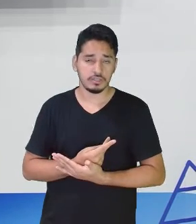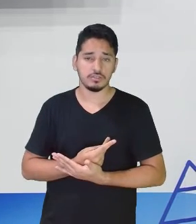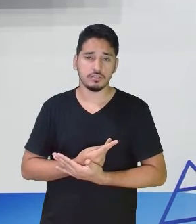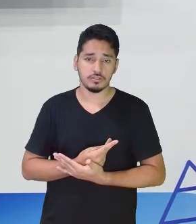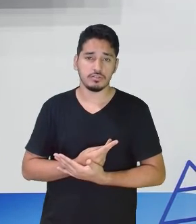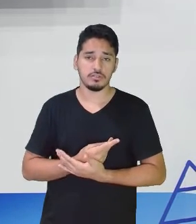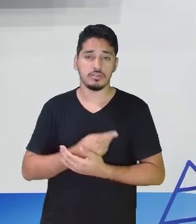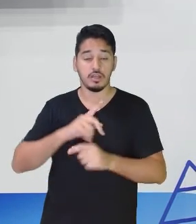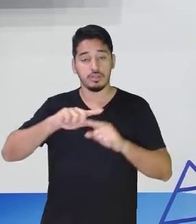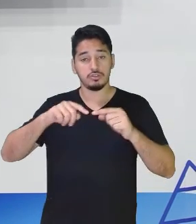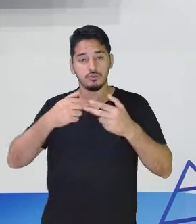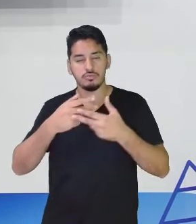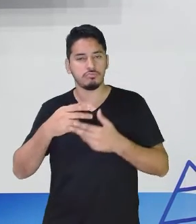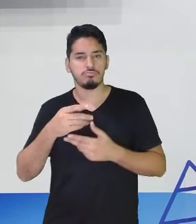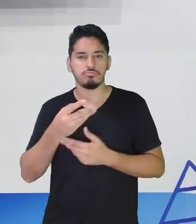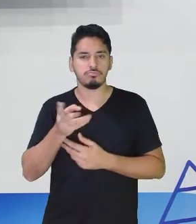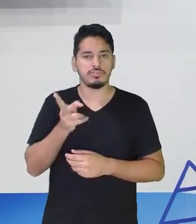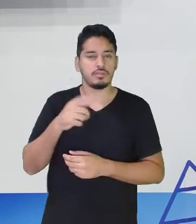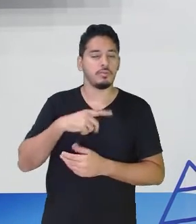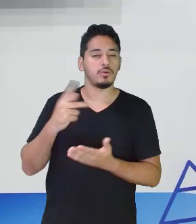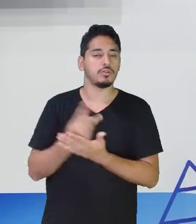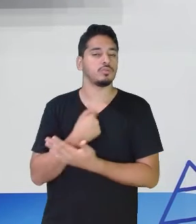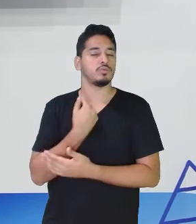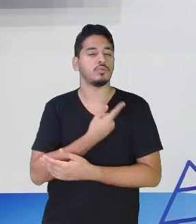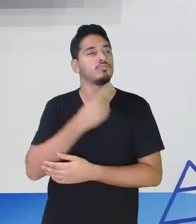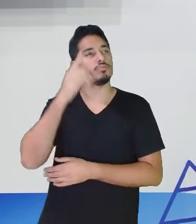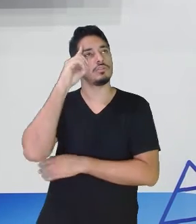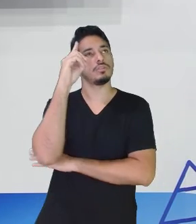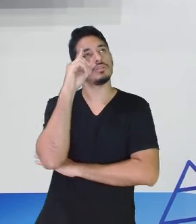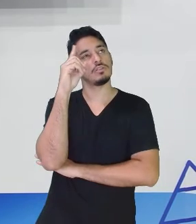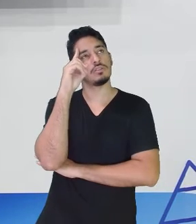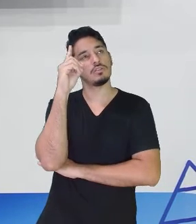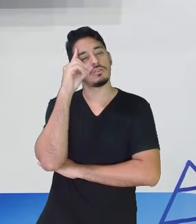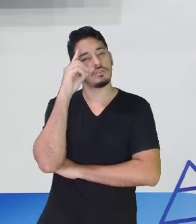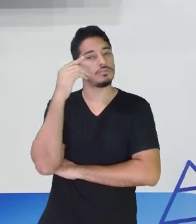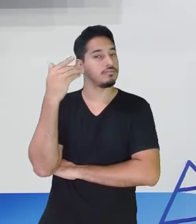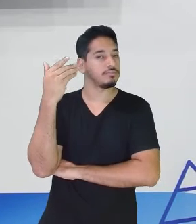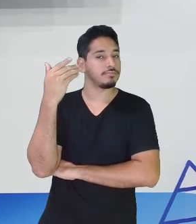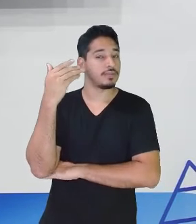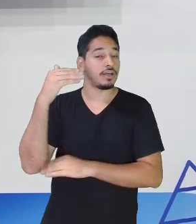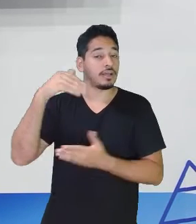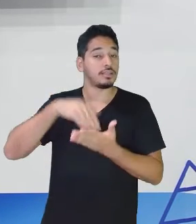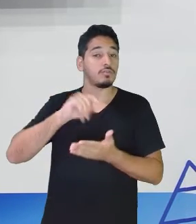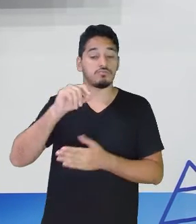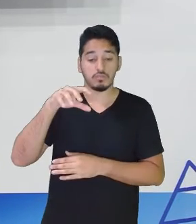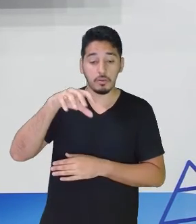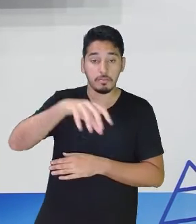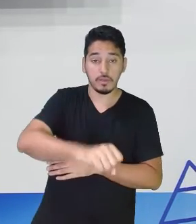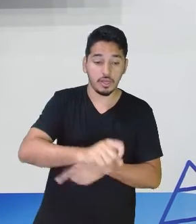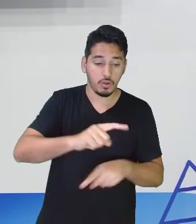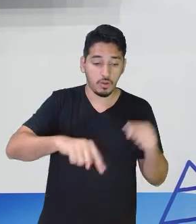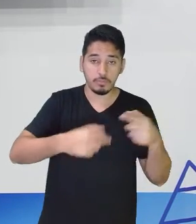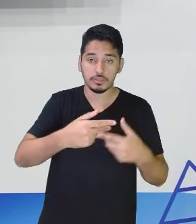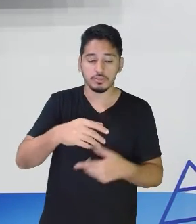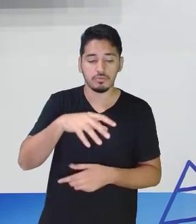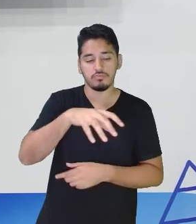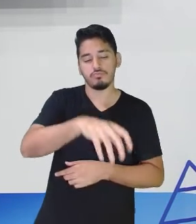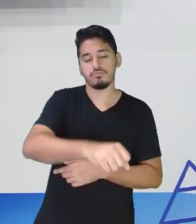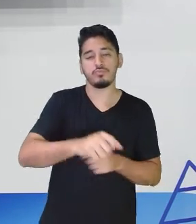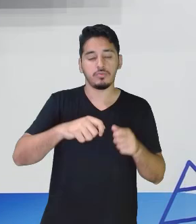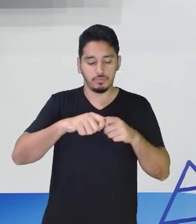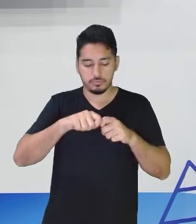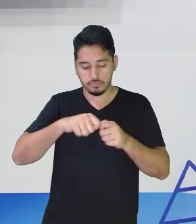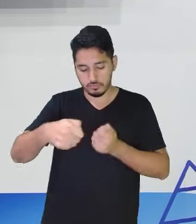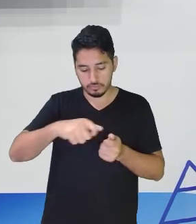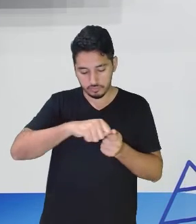sendo realizadas aí por cada um de nós no nosso dia a dia. Até mesmo quando a gente vai pegar um objeto no nosso estojo,